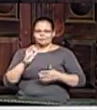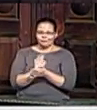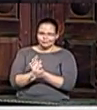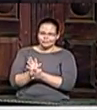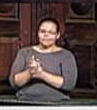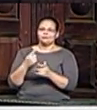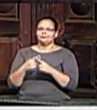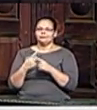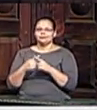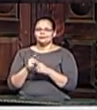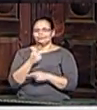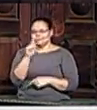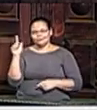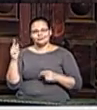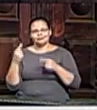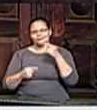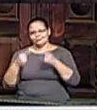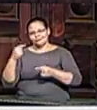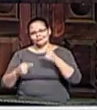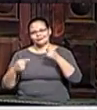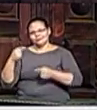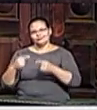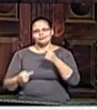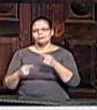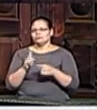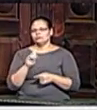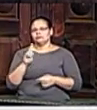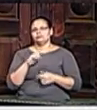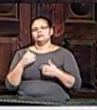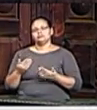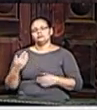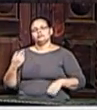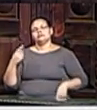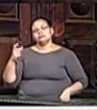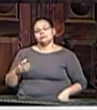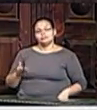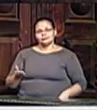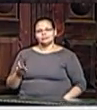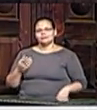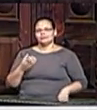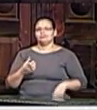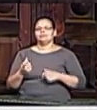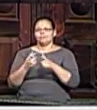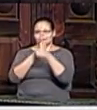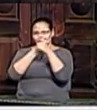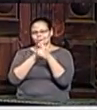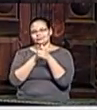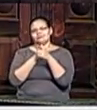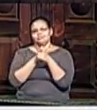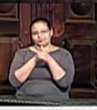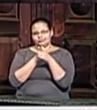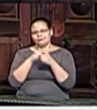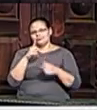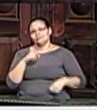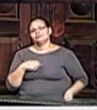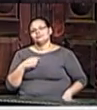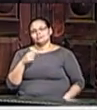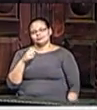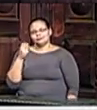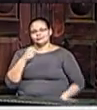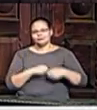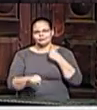significa exatamente a construção da crise. É isso que a gente vive atualmente. Eu já falei aqui várias vezes,